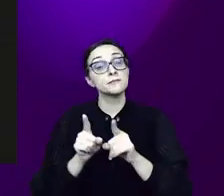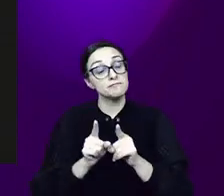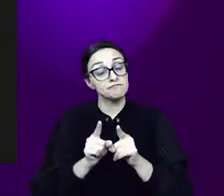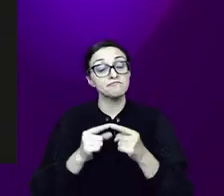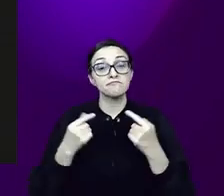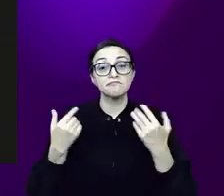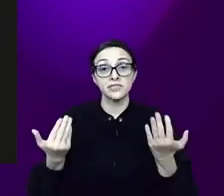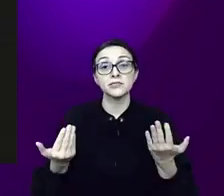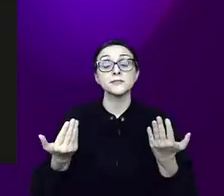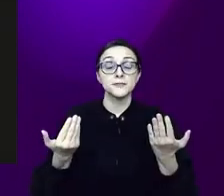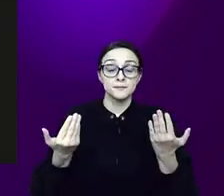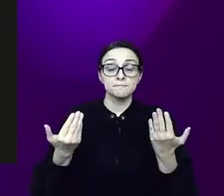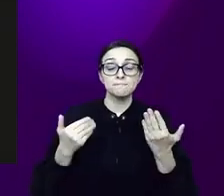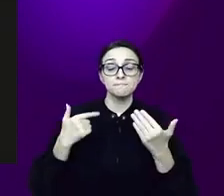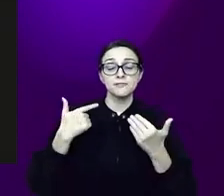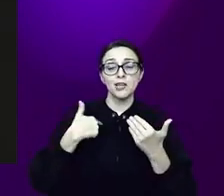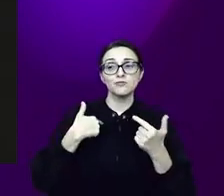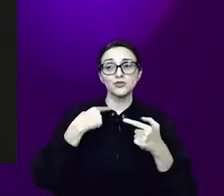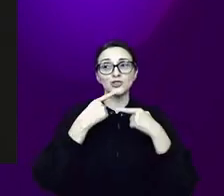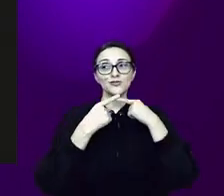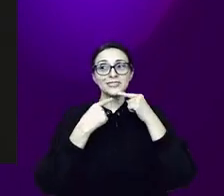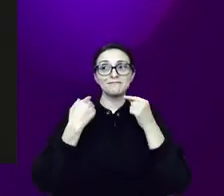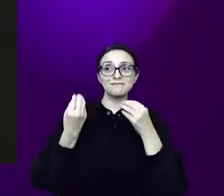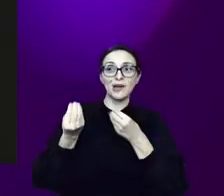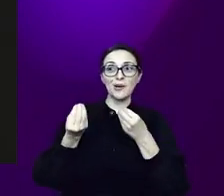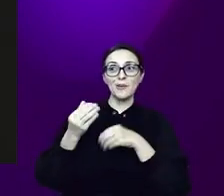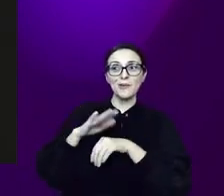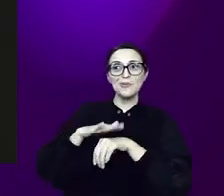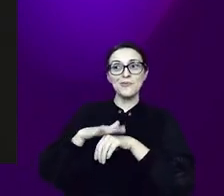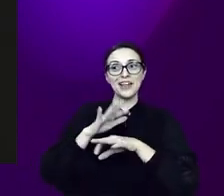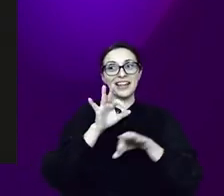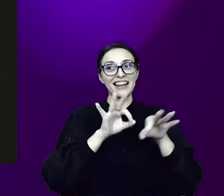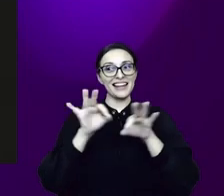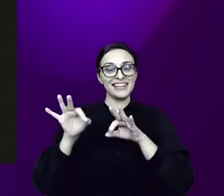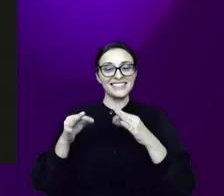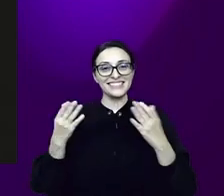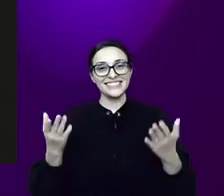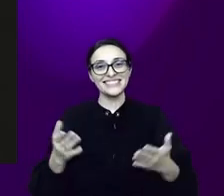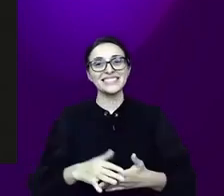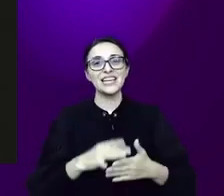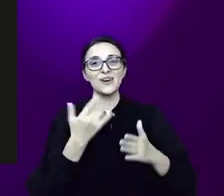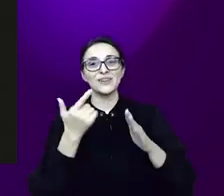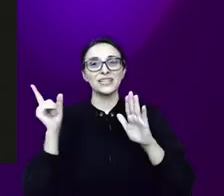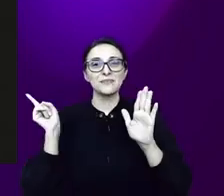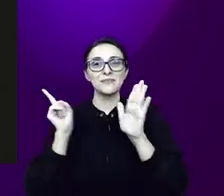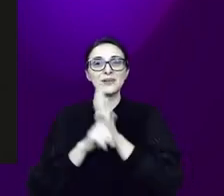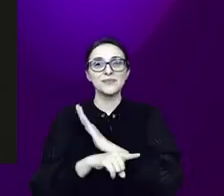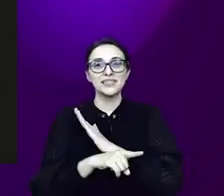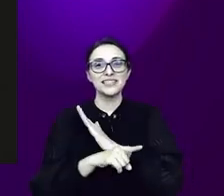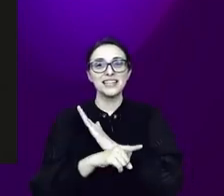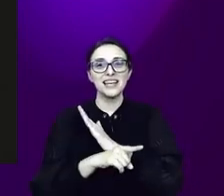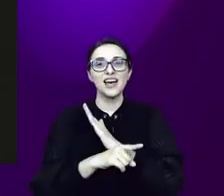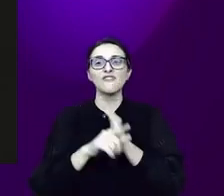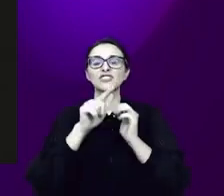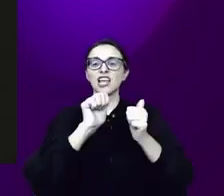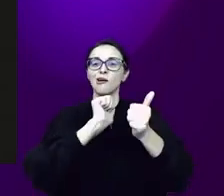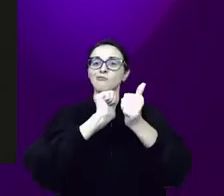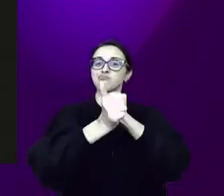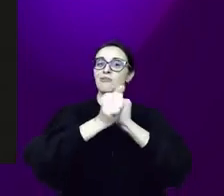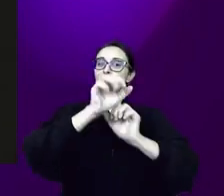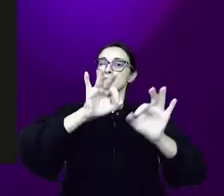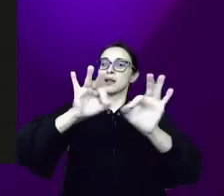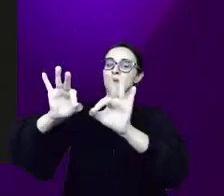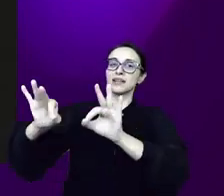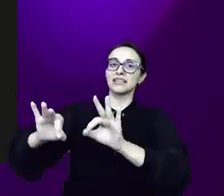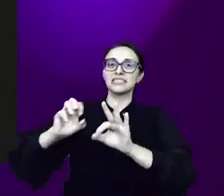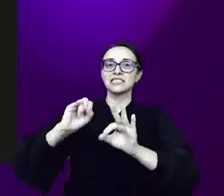então eu fico em dúvida agora na conduta. Deixa eu te fazer uma outra pergunta. Você que trata muito atleta, em que situação